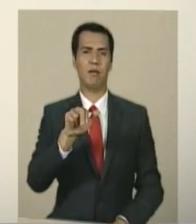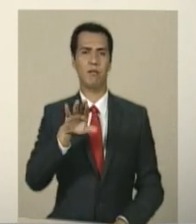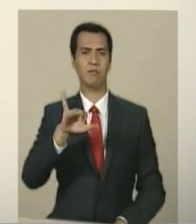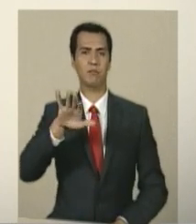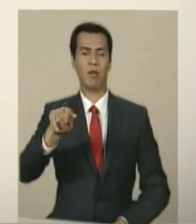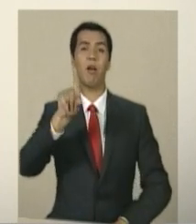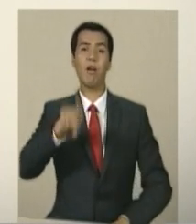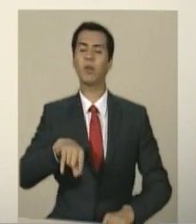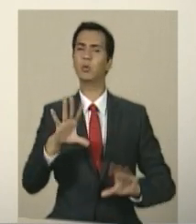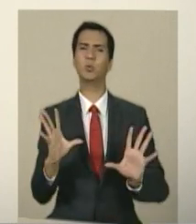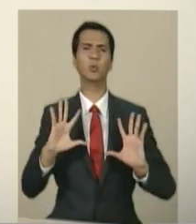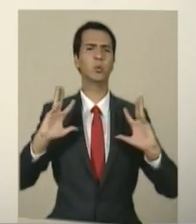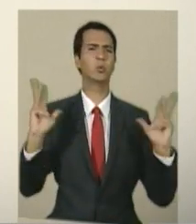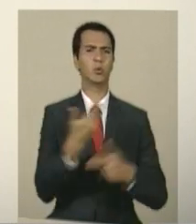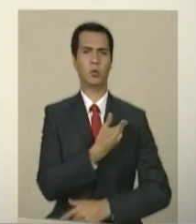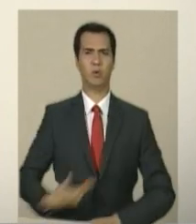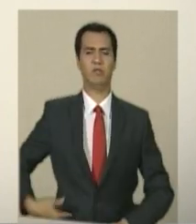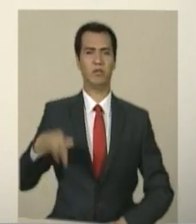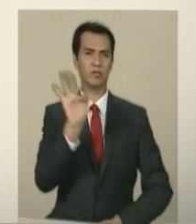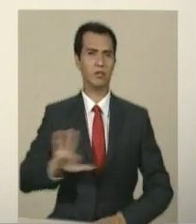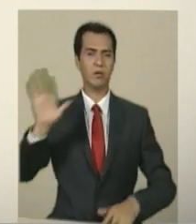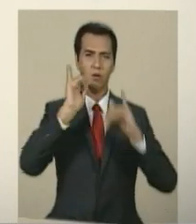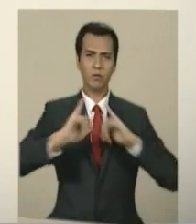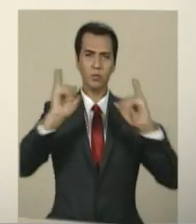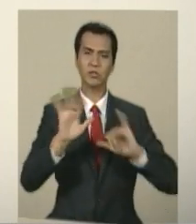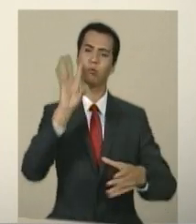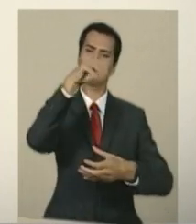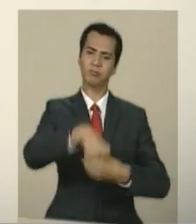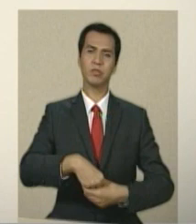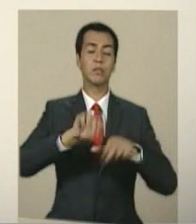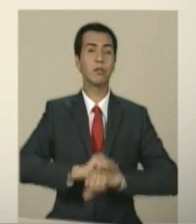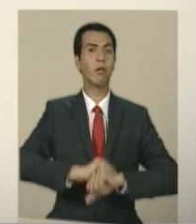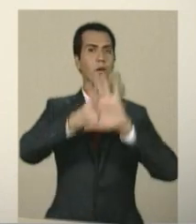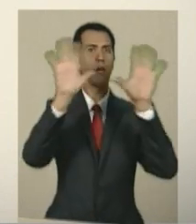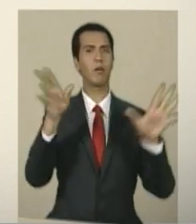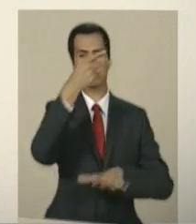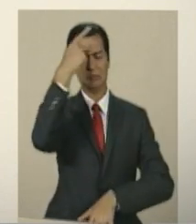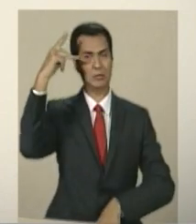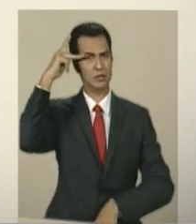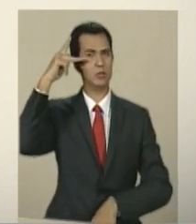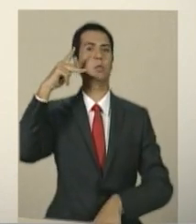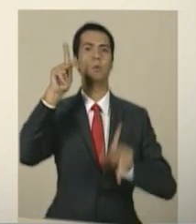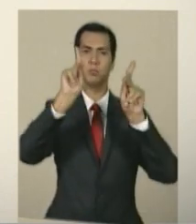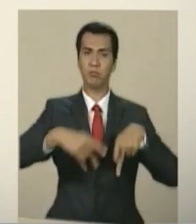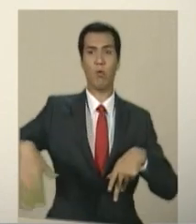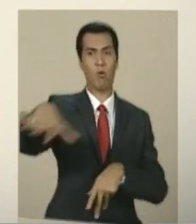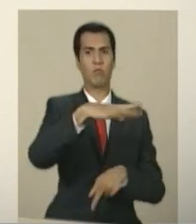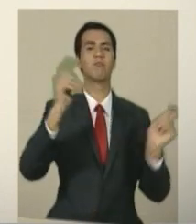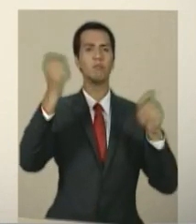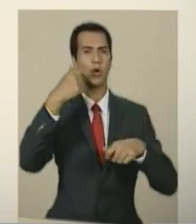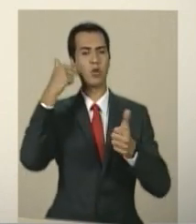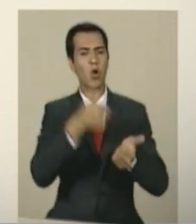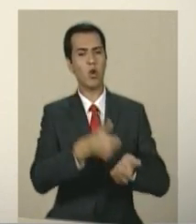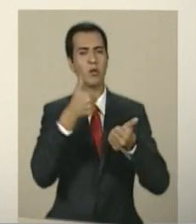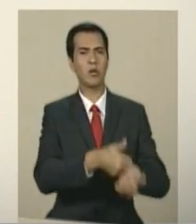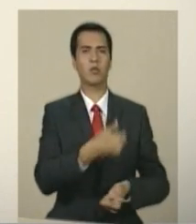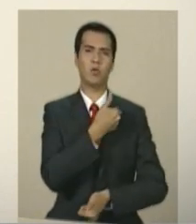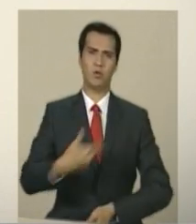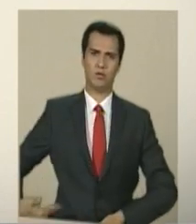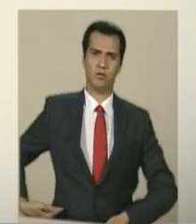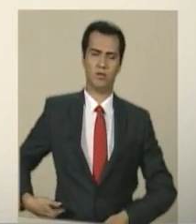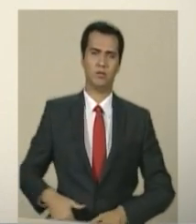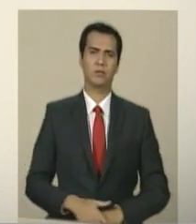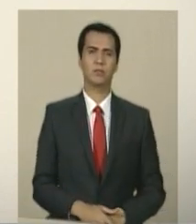governo federal e ajuda o cidadão a acompanhar como o dinheiro público está sendo gasto Presidente E como vai